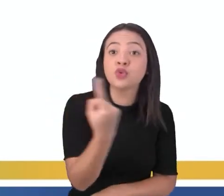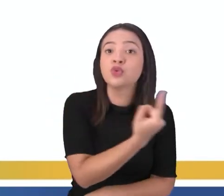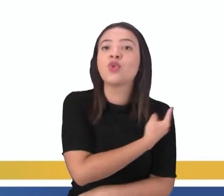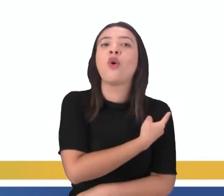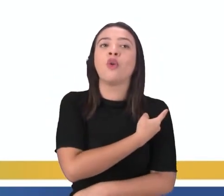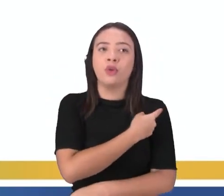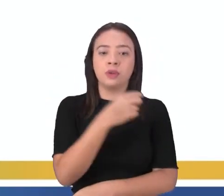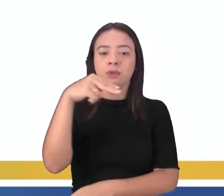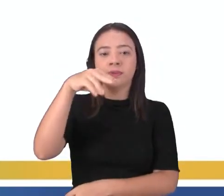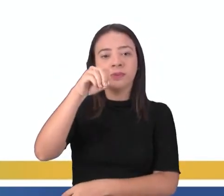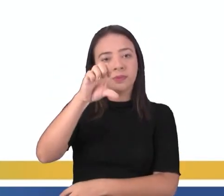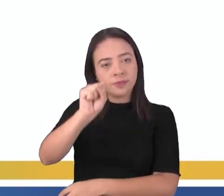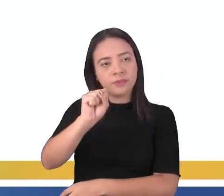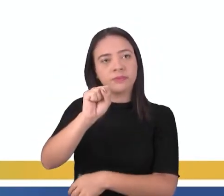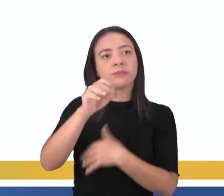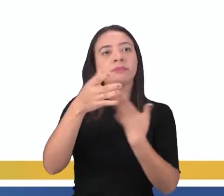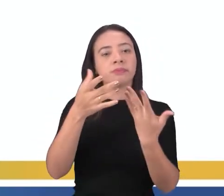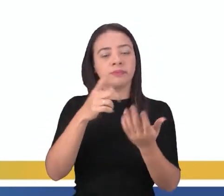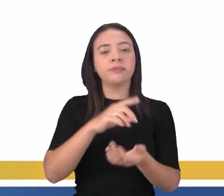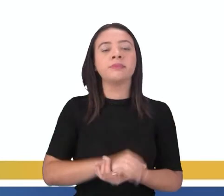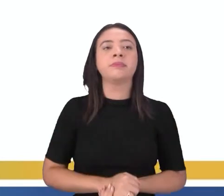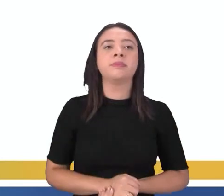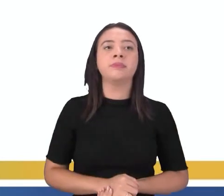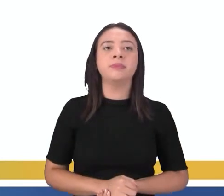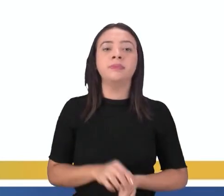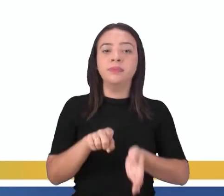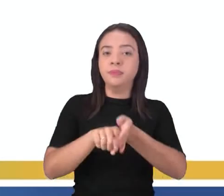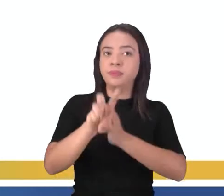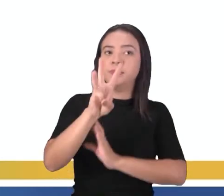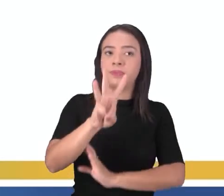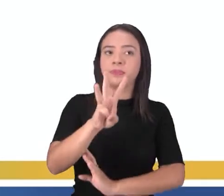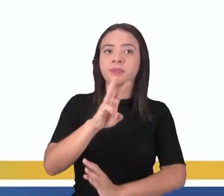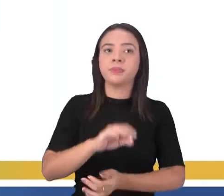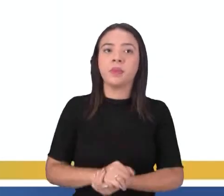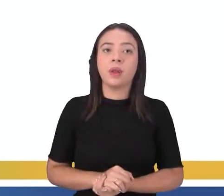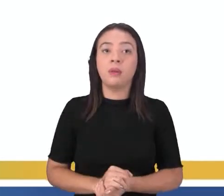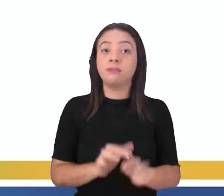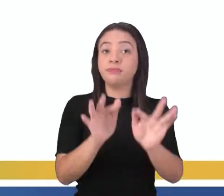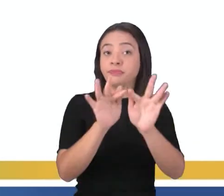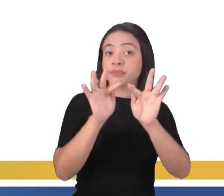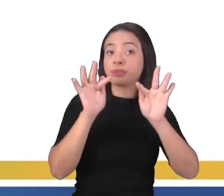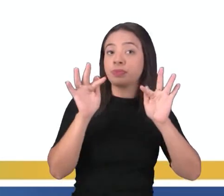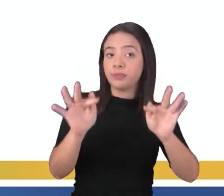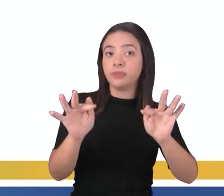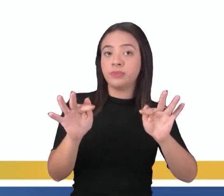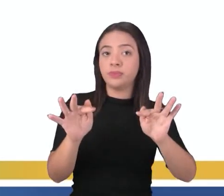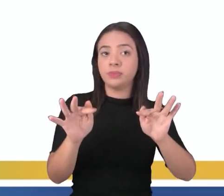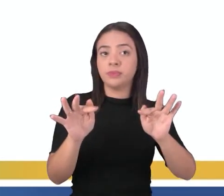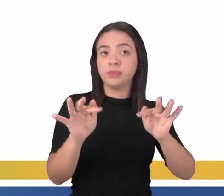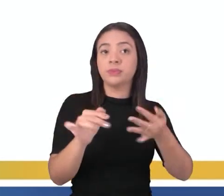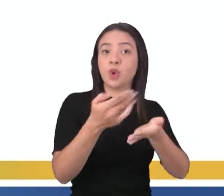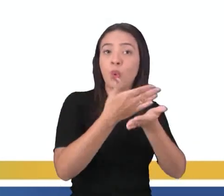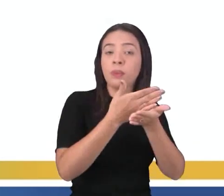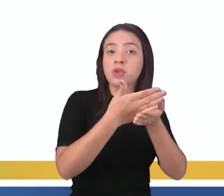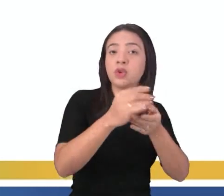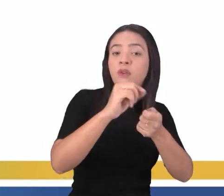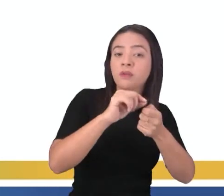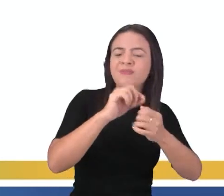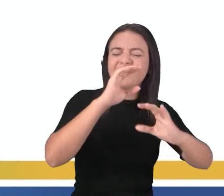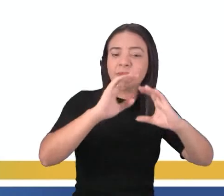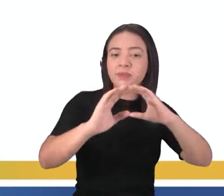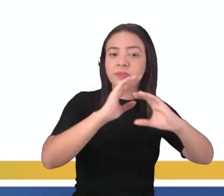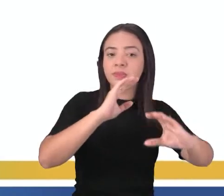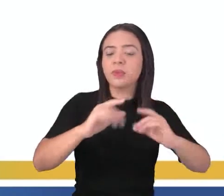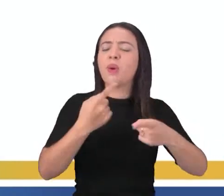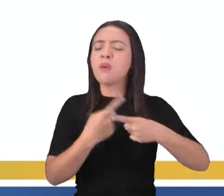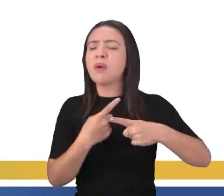jeito diferente. Nós temos essa omissão. Vamos para a questão 3. Questão 3 diz assim: no trecho, começou a